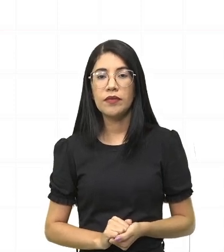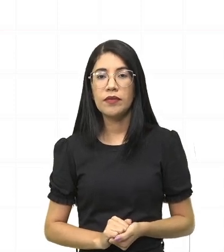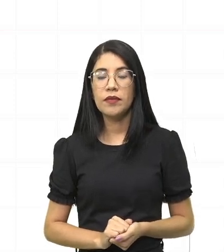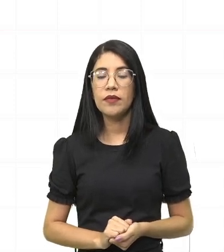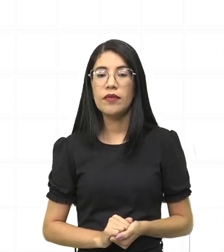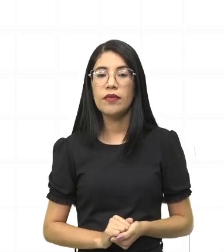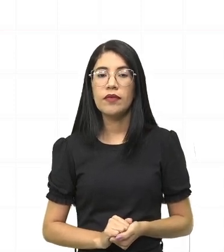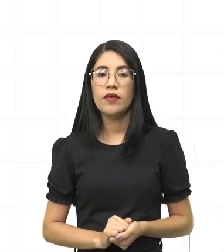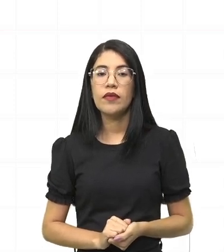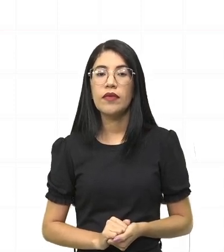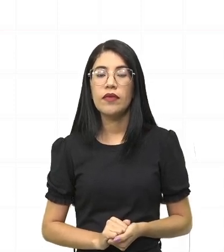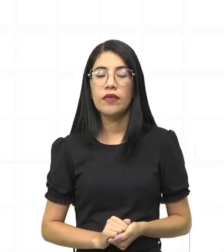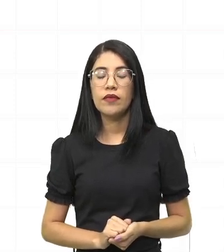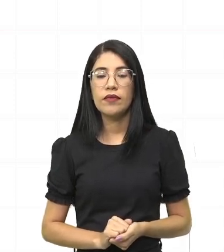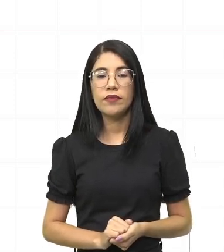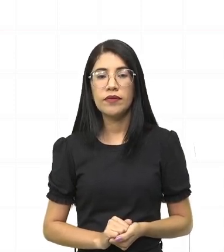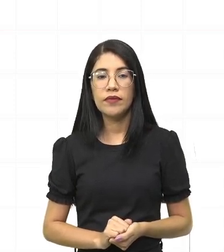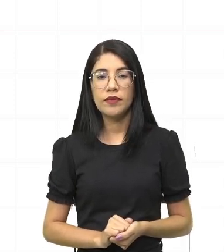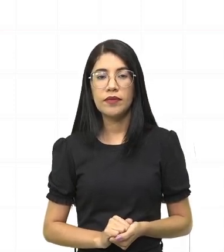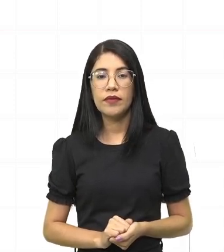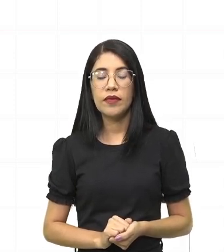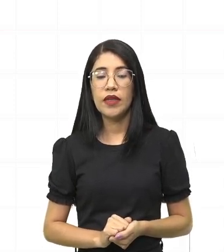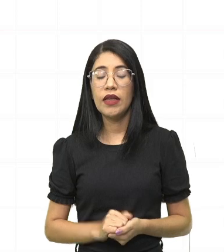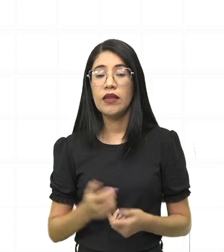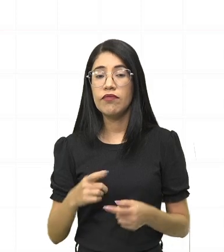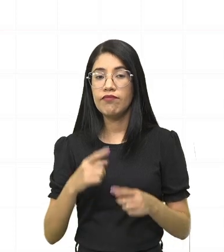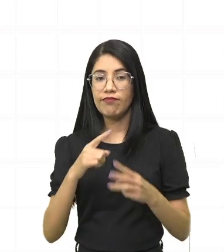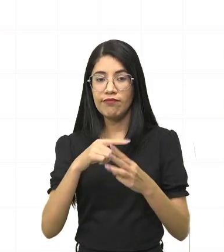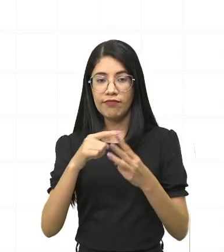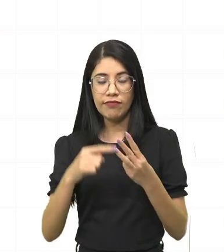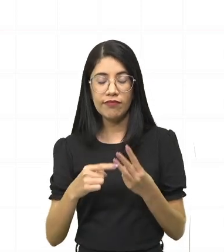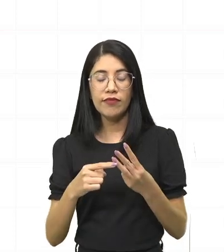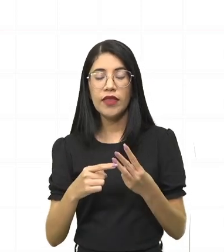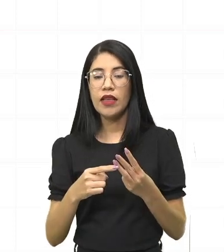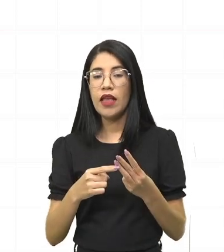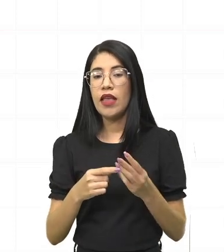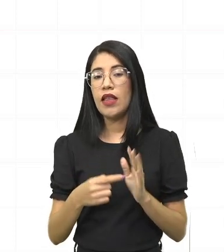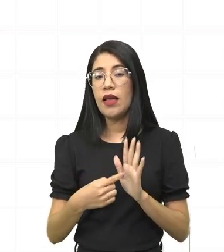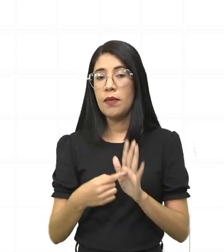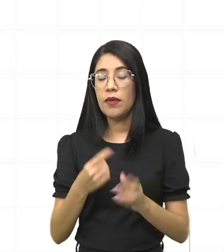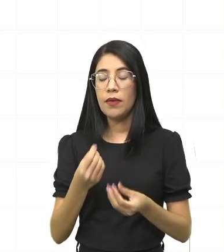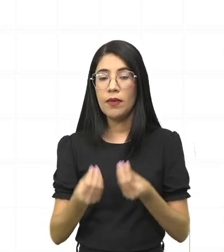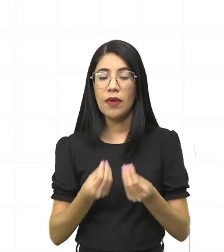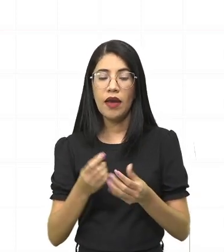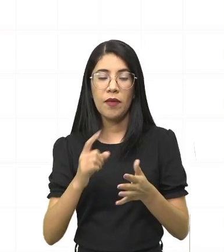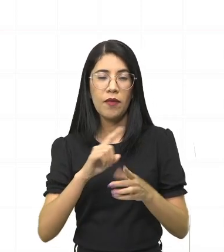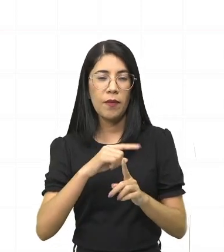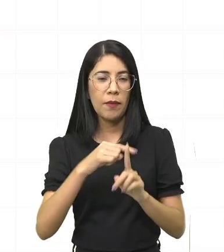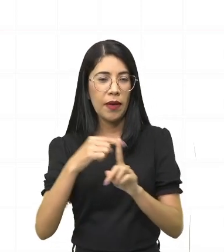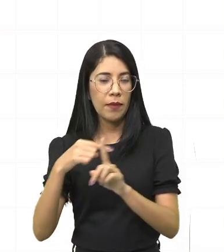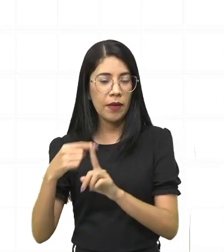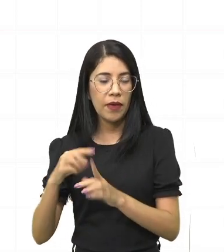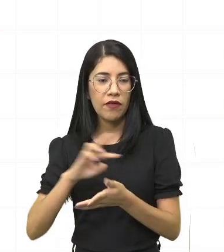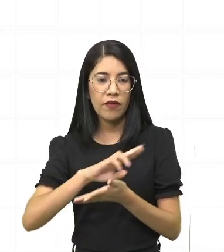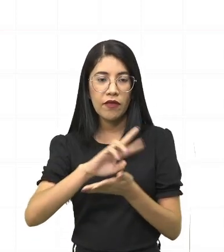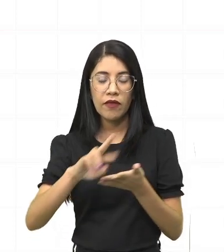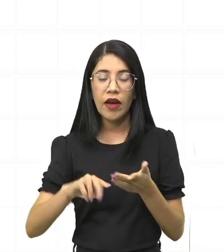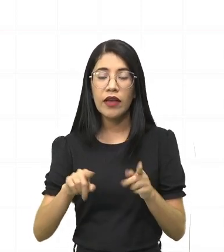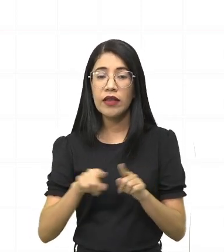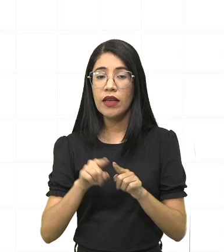perdão. Então, os biocombustíveis, eles trazem aí muitas vantagens e também